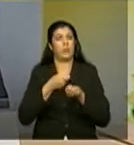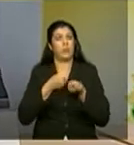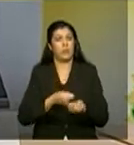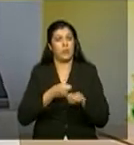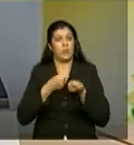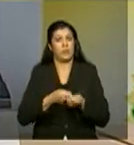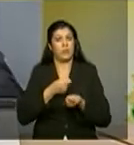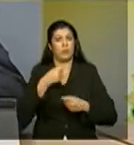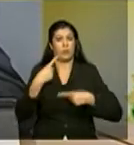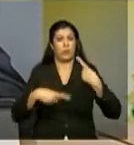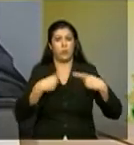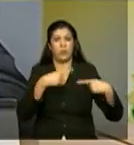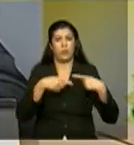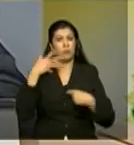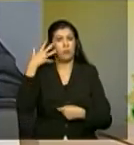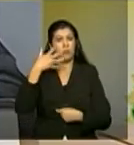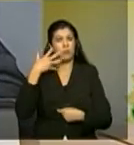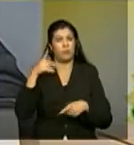políticas